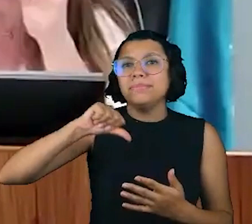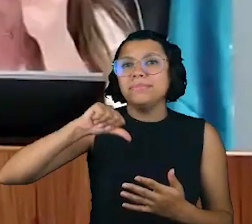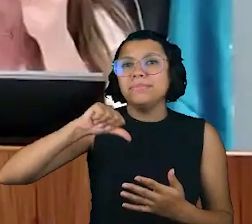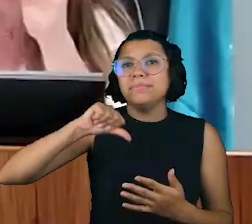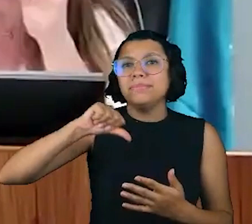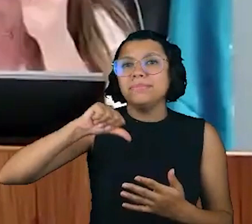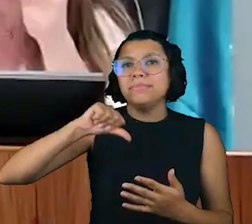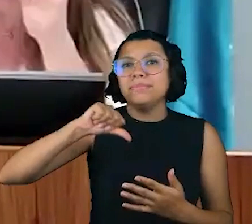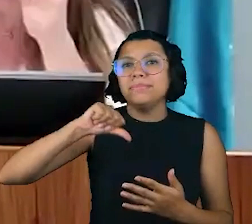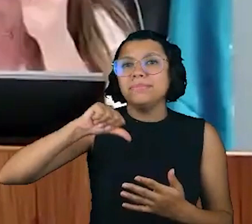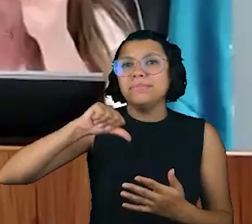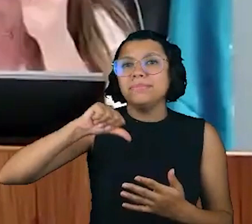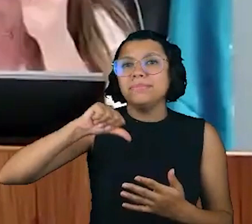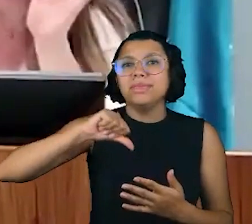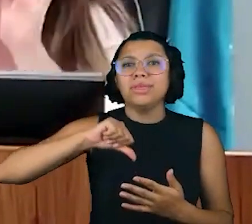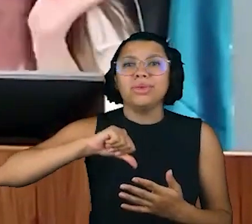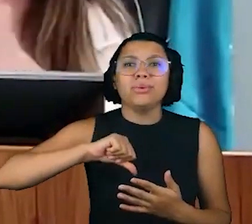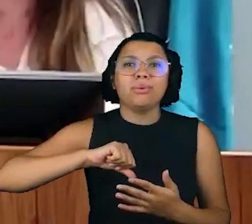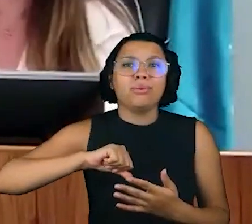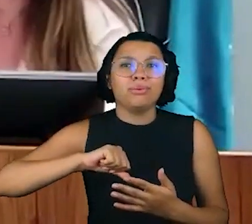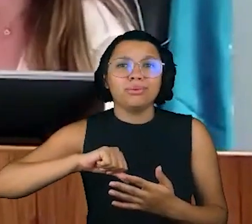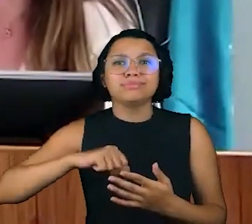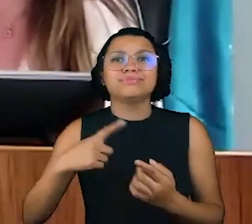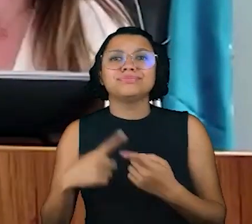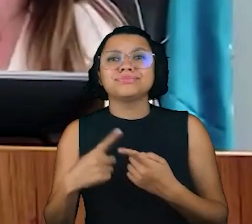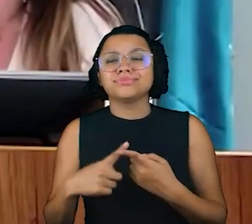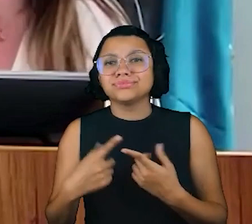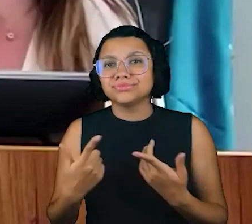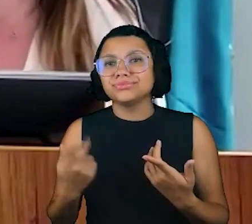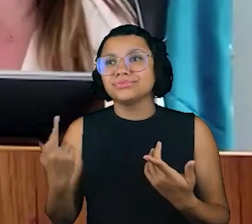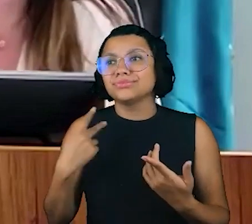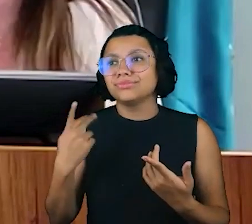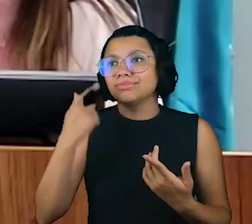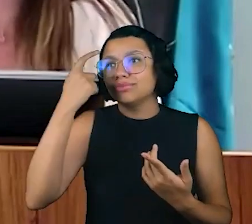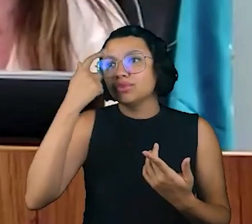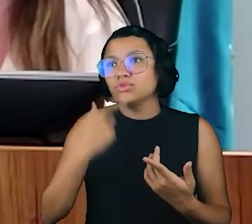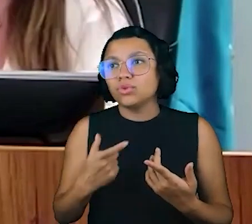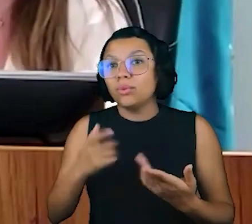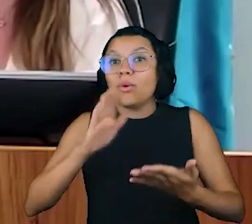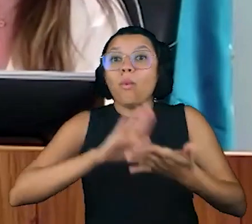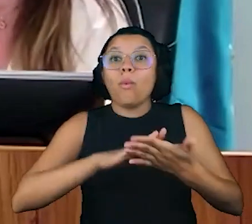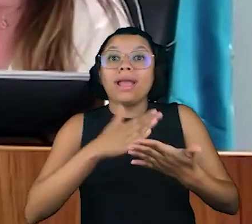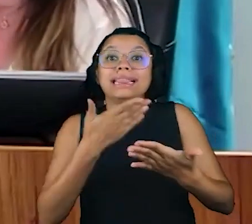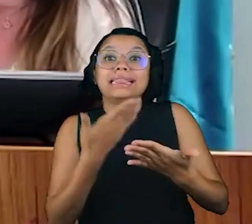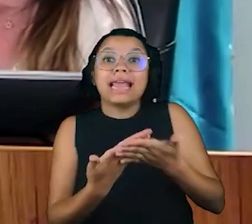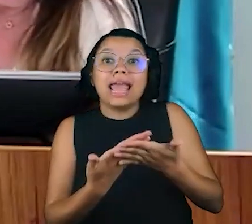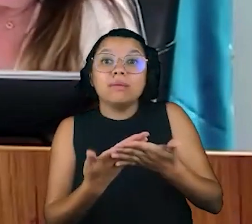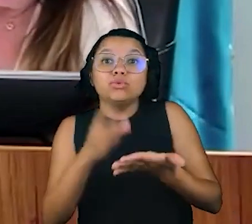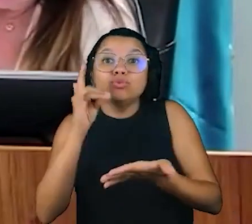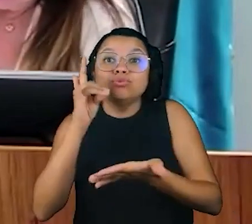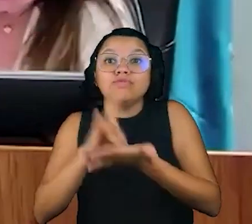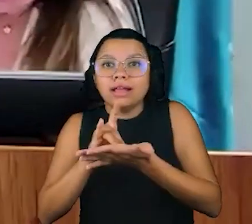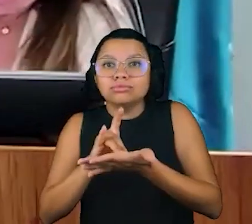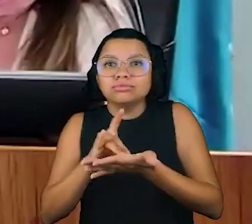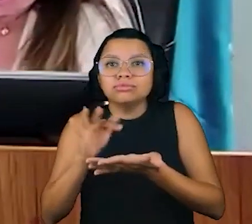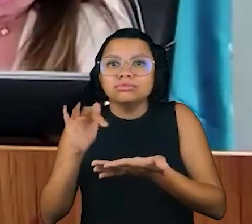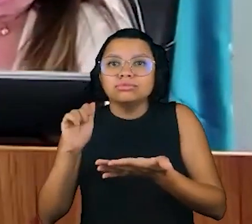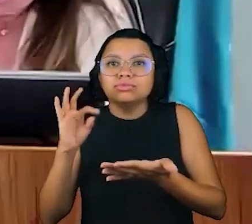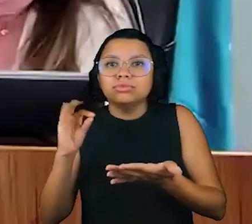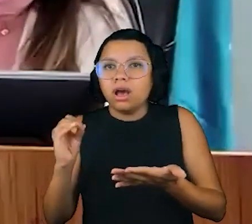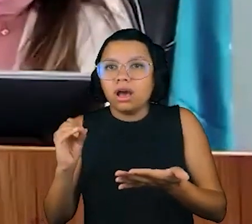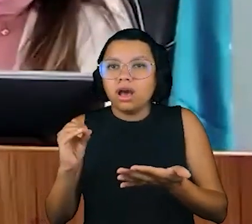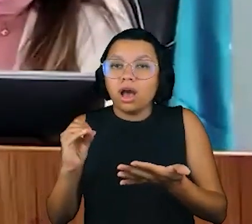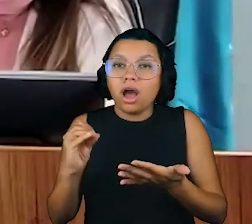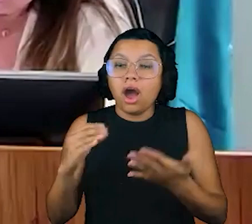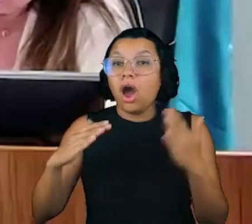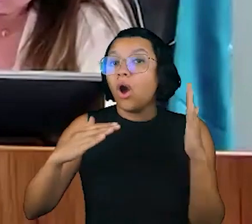Lotufo balança a cabeça negativamente. Porque nós somos os intérpretes dos fatos. Em